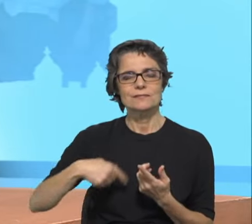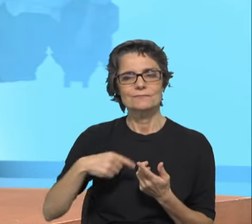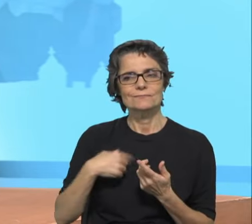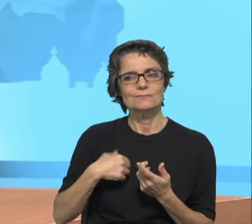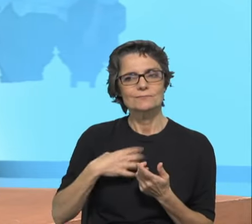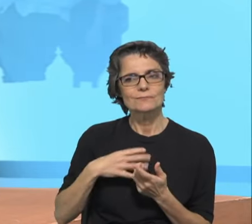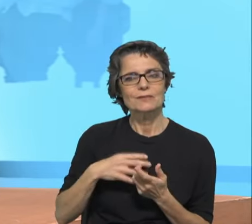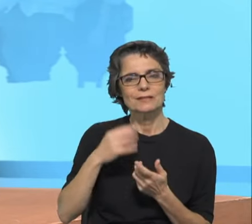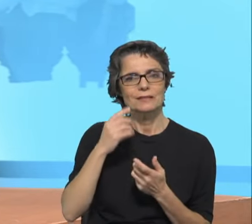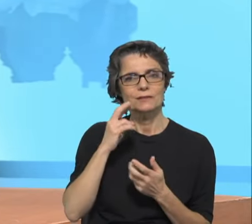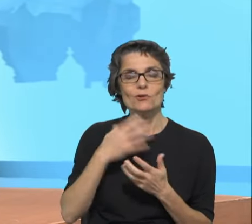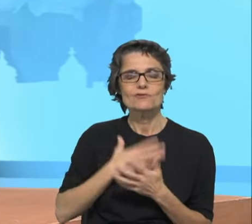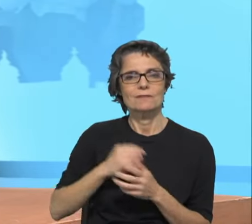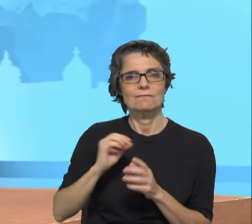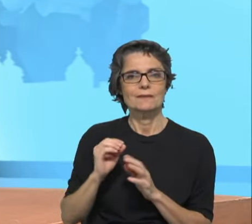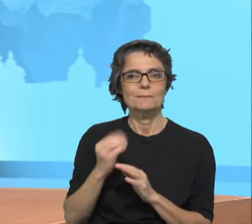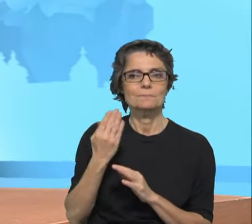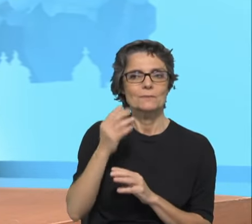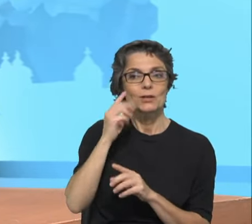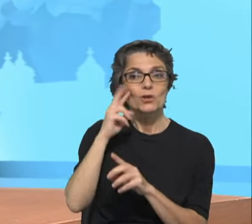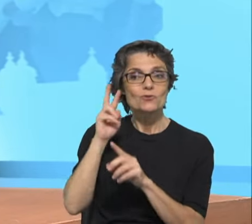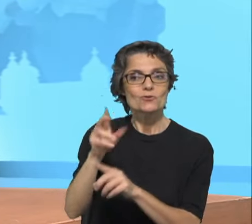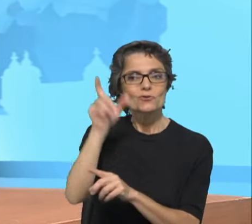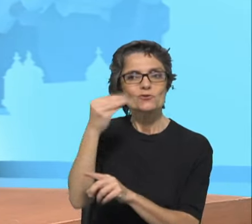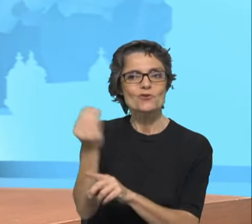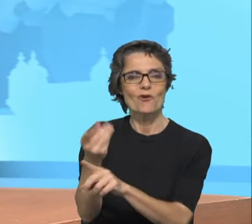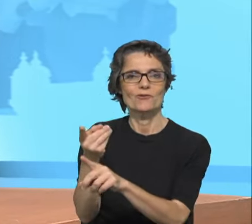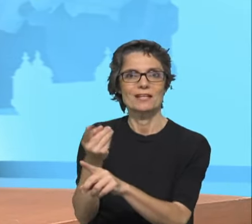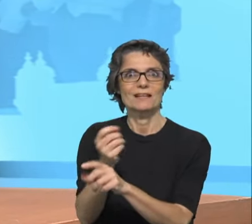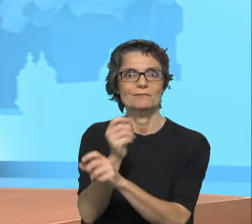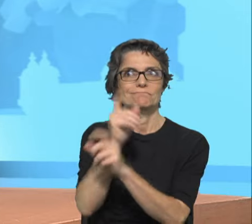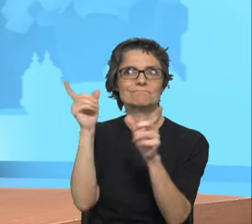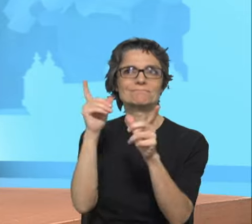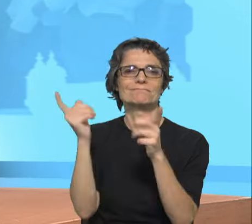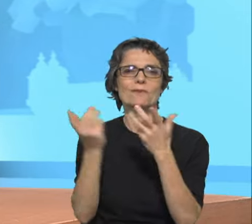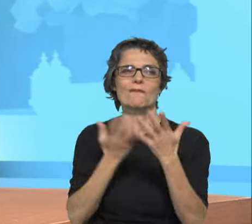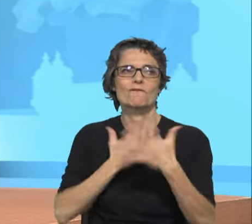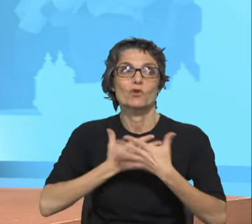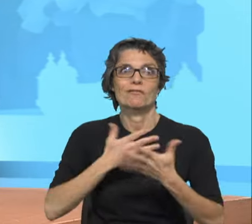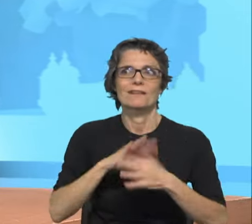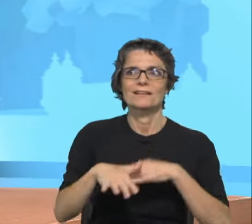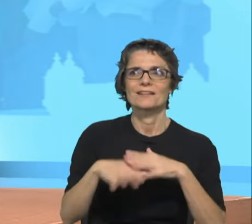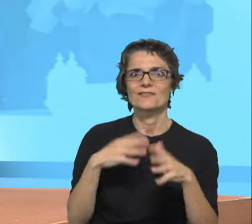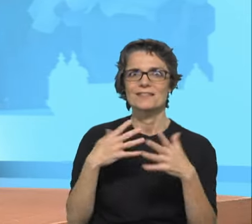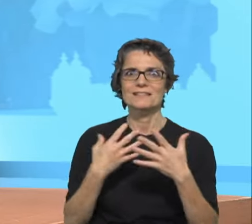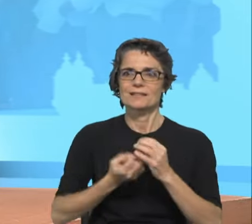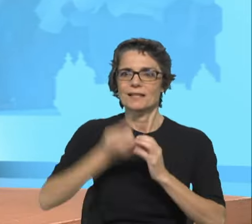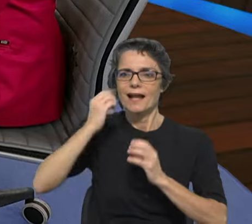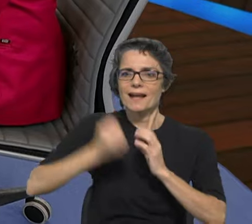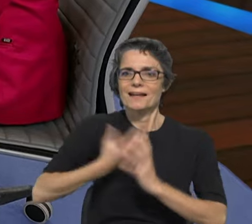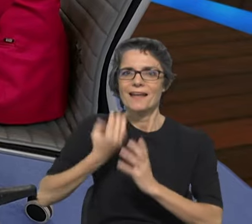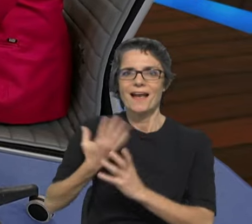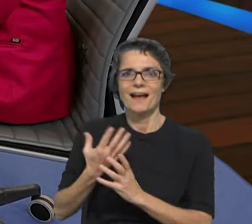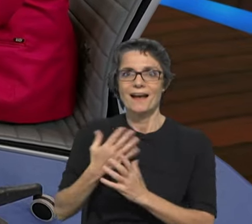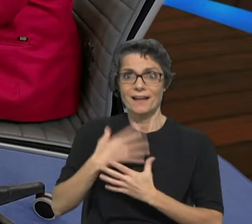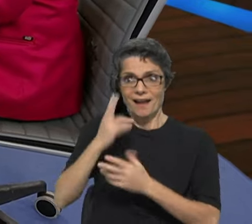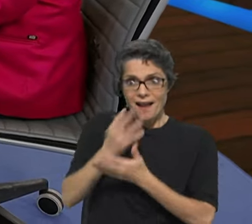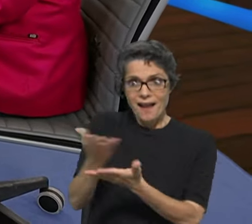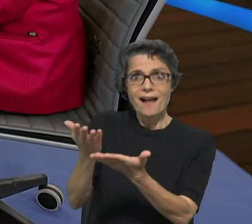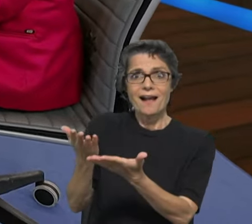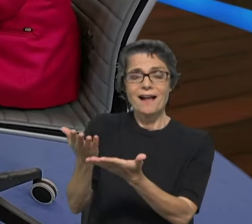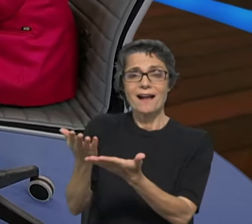têm essa frescura do olhar e essa capacidade criativa de que os